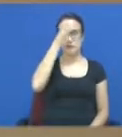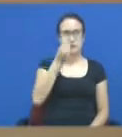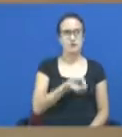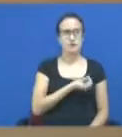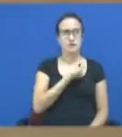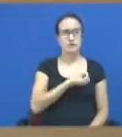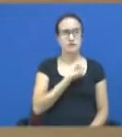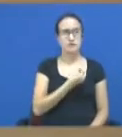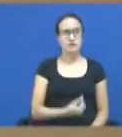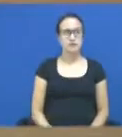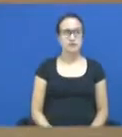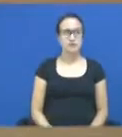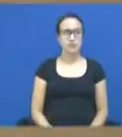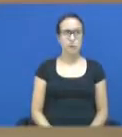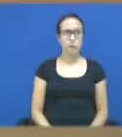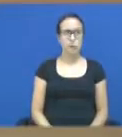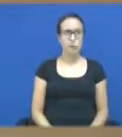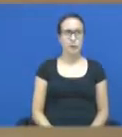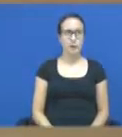Muito obrigado, vereador.